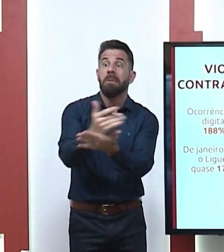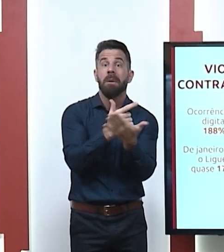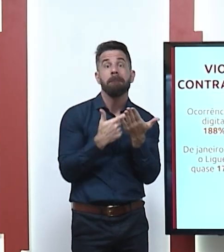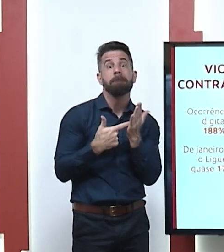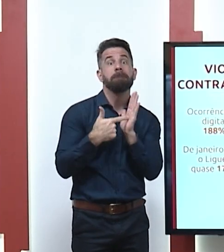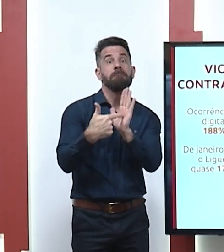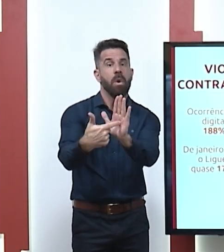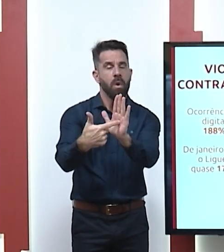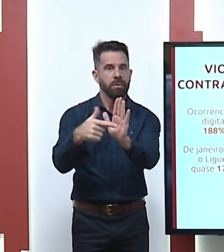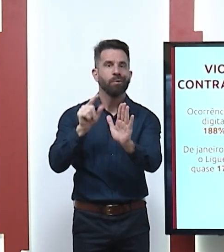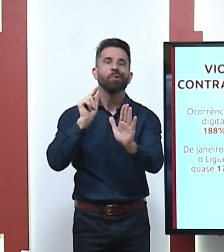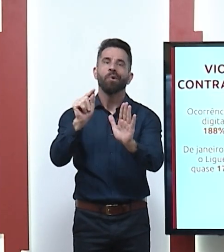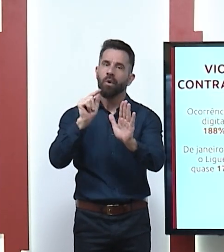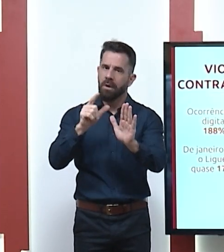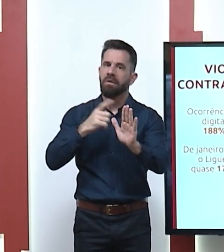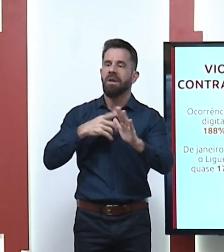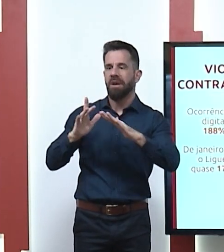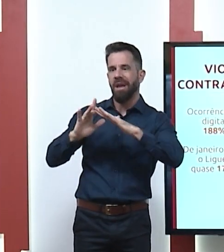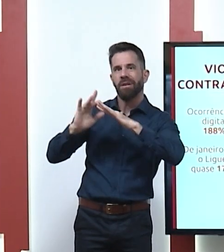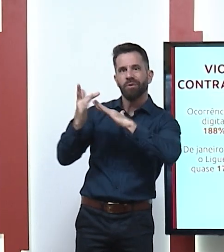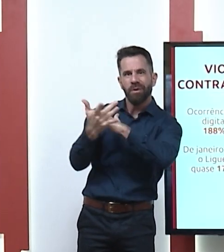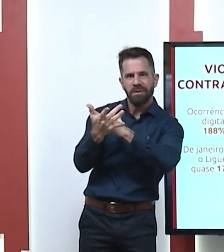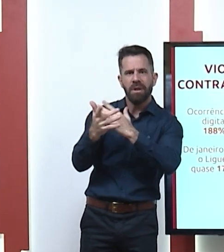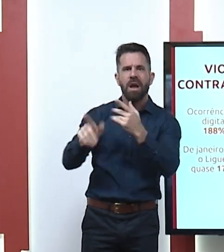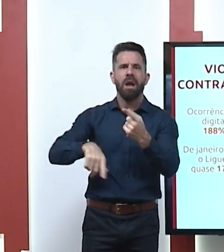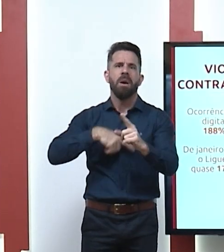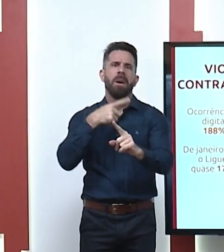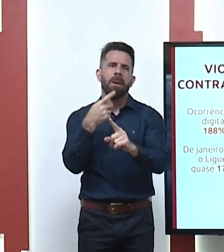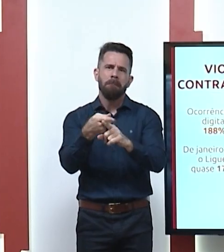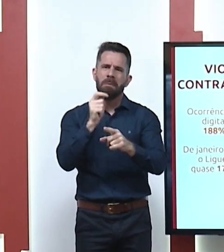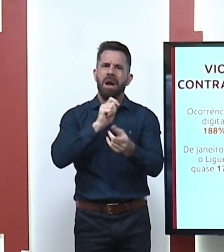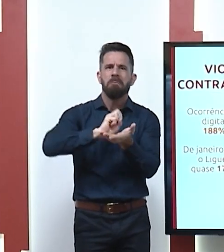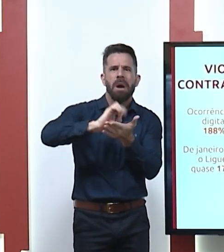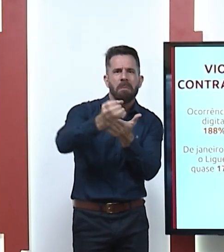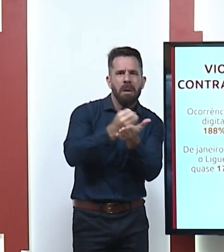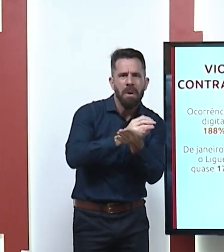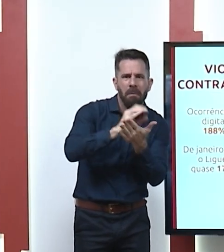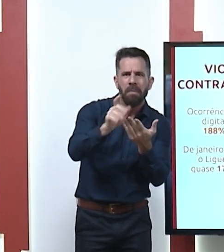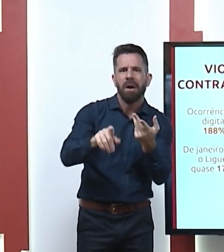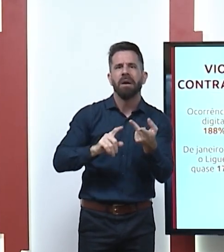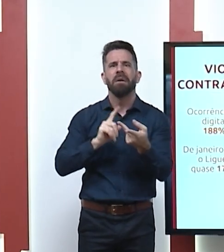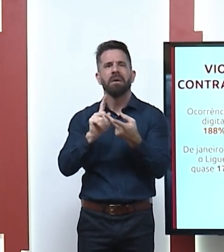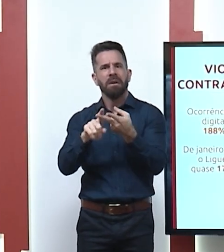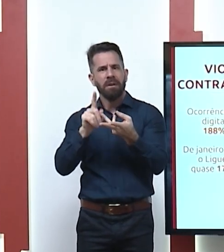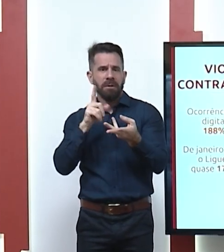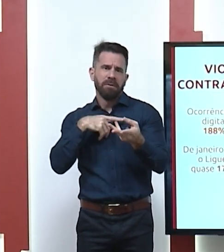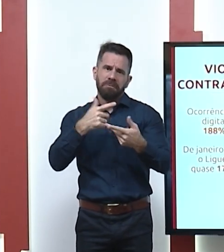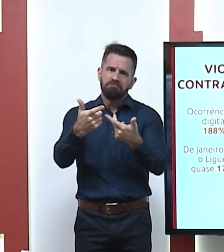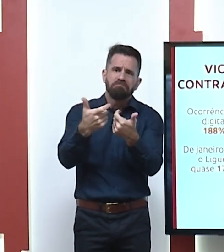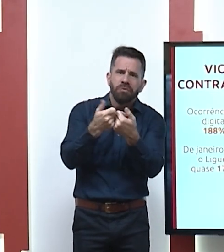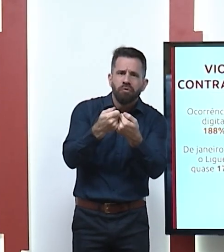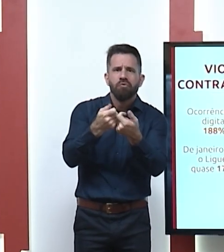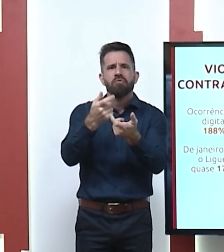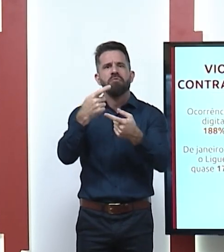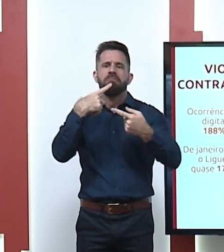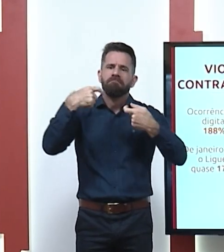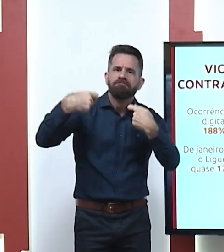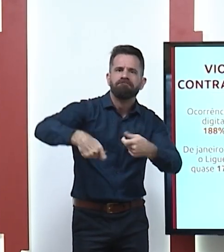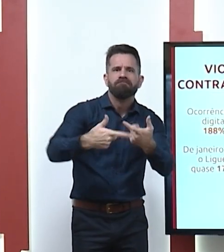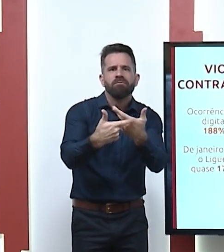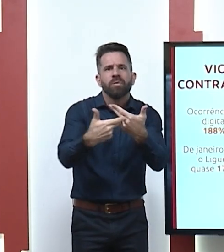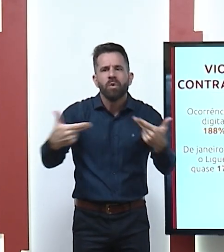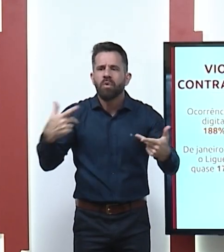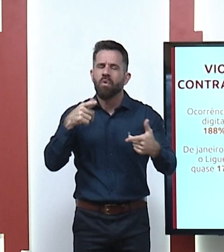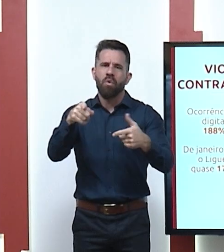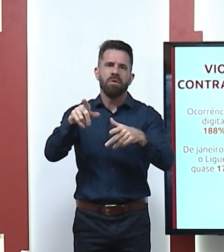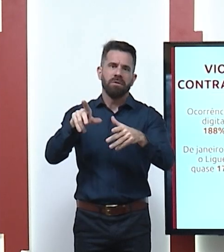vez mais as redes sociais, aplicativos de mensagens, jogos online e outros ambientes